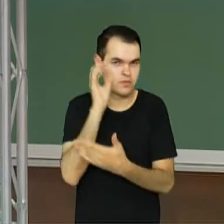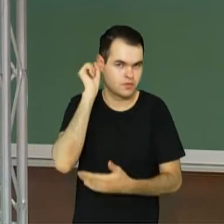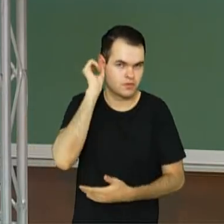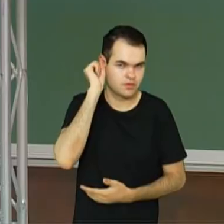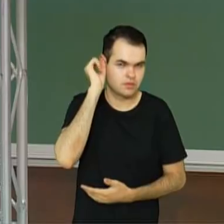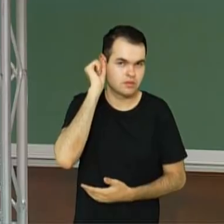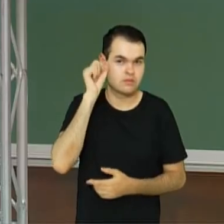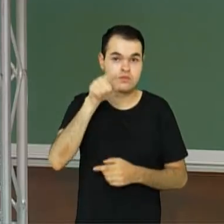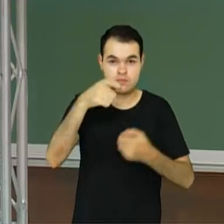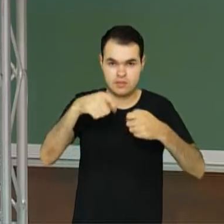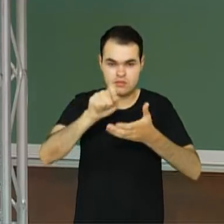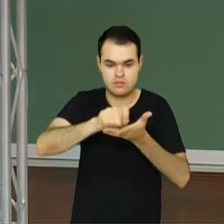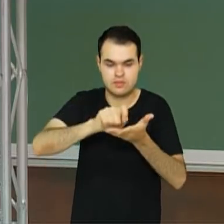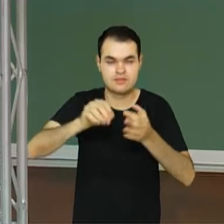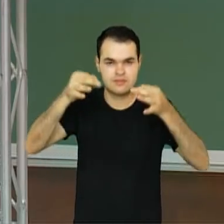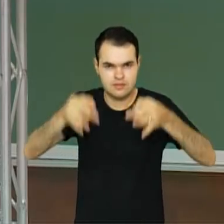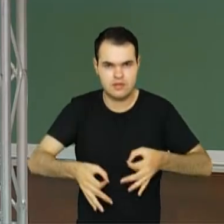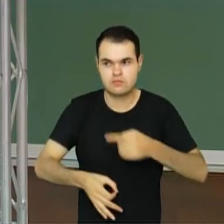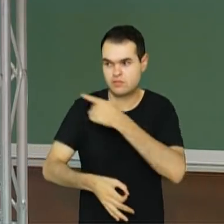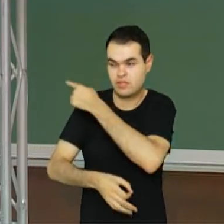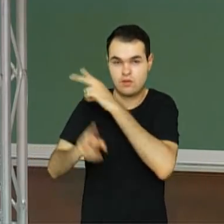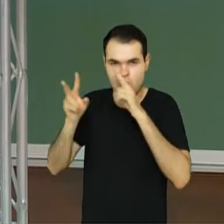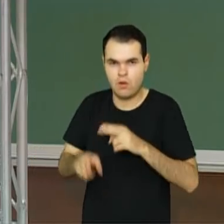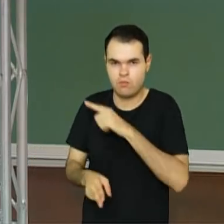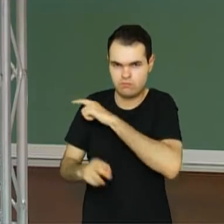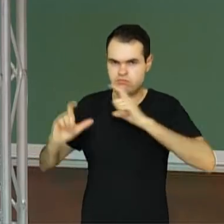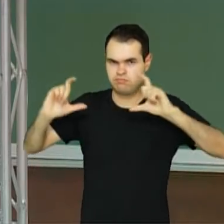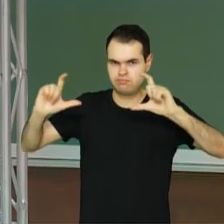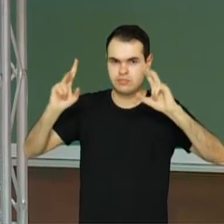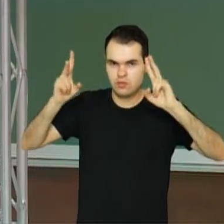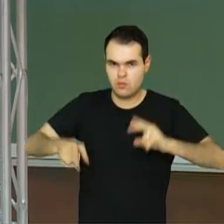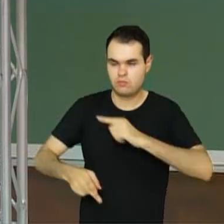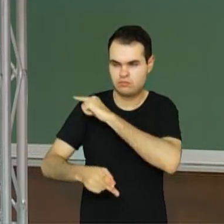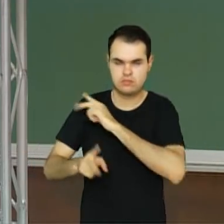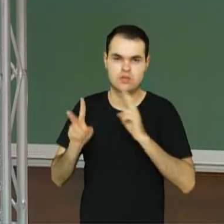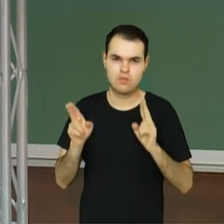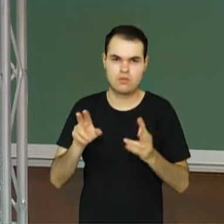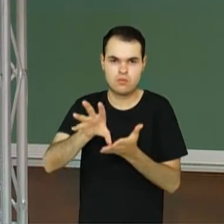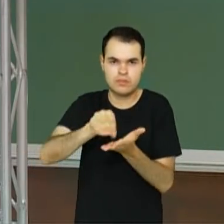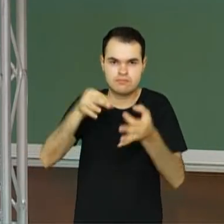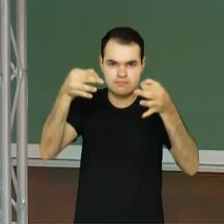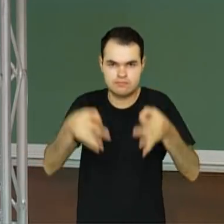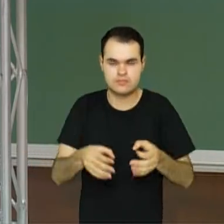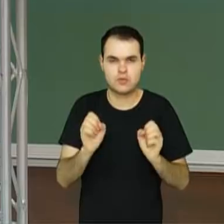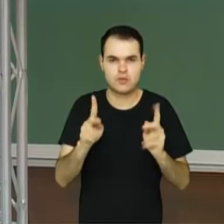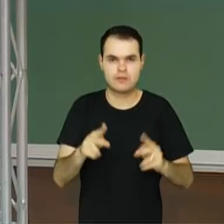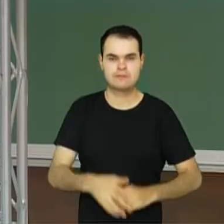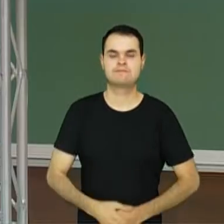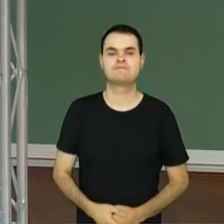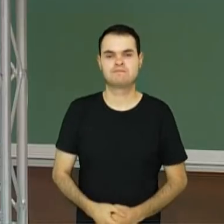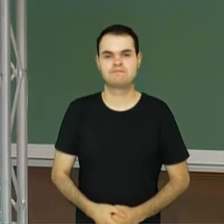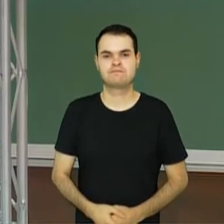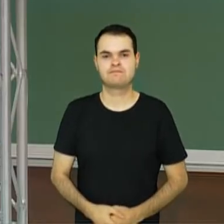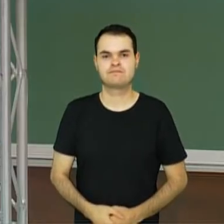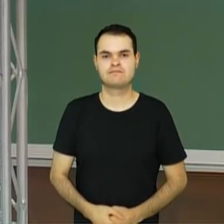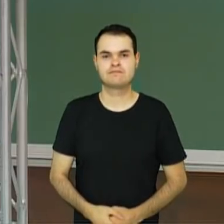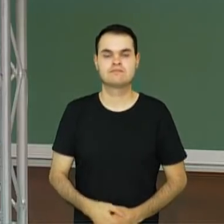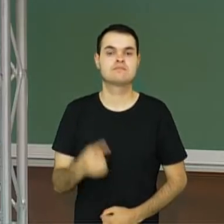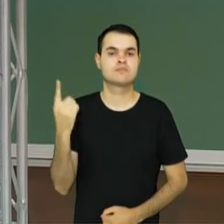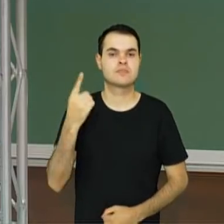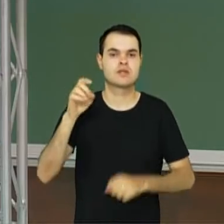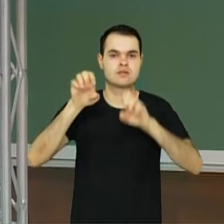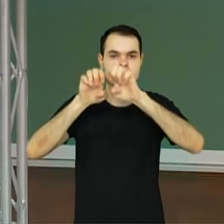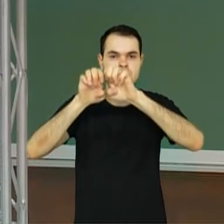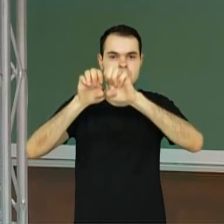a equação corretamente. É 2x mais y igual a zero. Tá? Conforme está aqui na tela. E não conforme o professor disse antes. Tá bom? Primeira